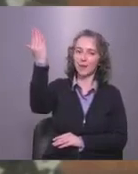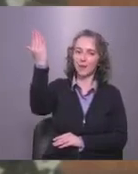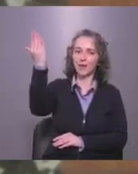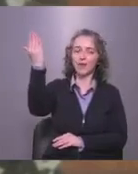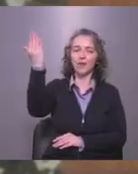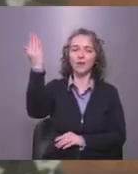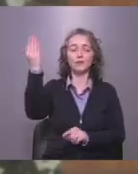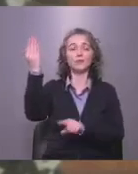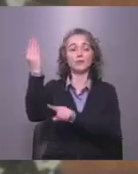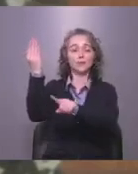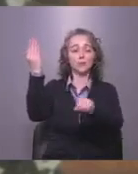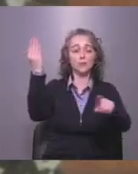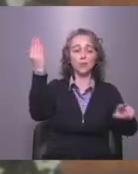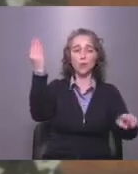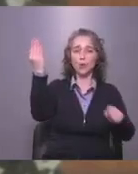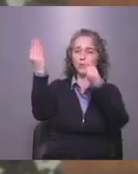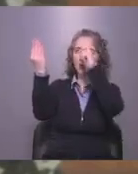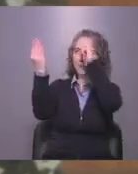Senhor,